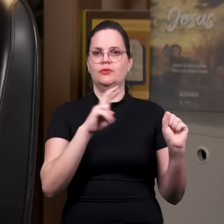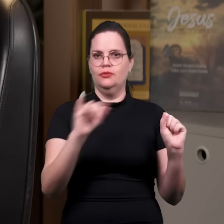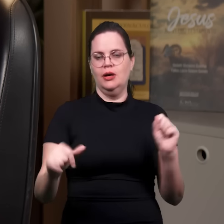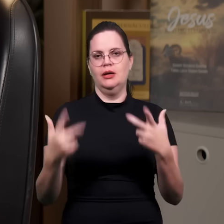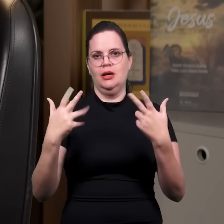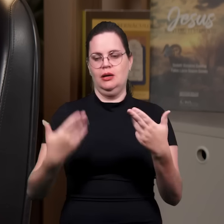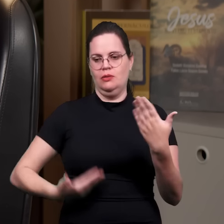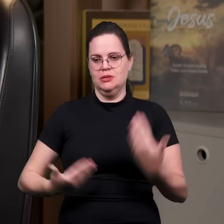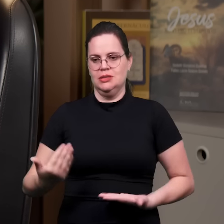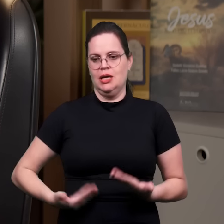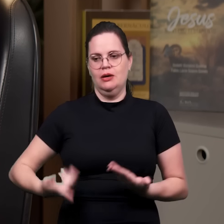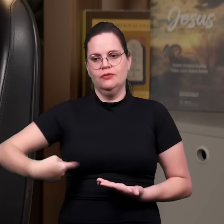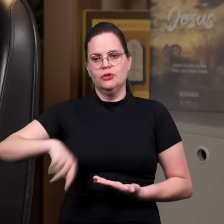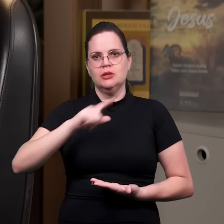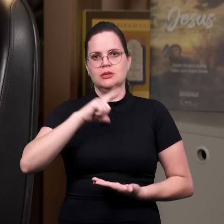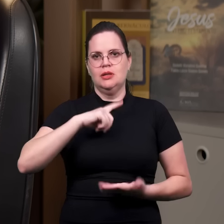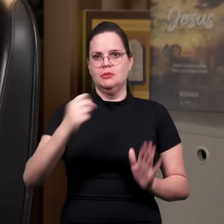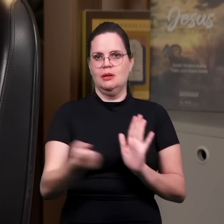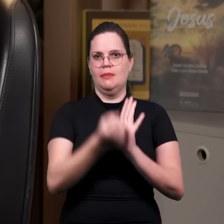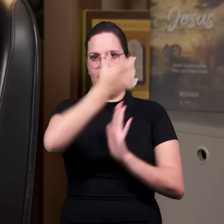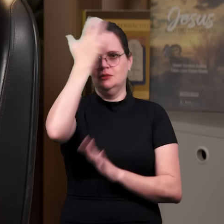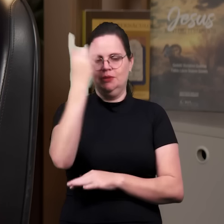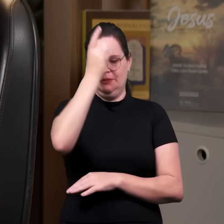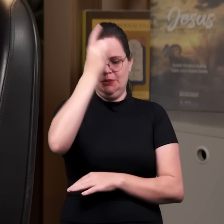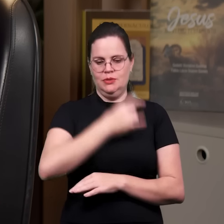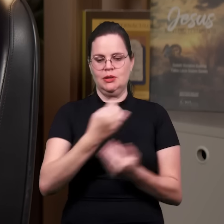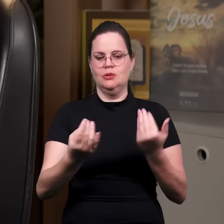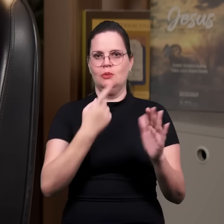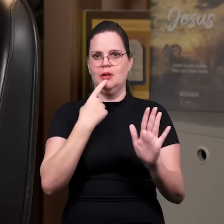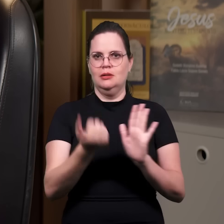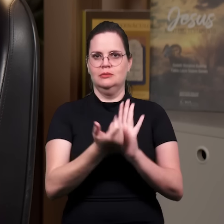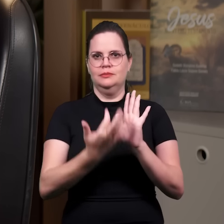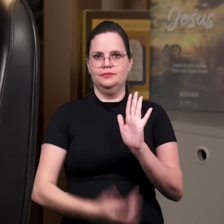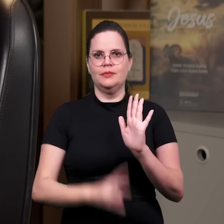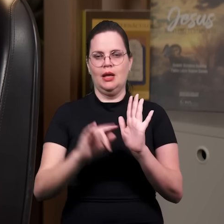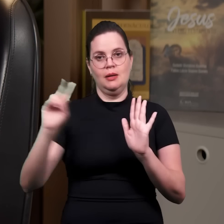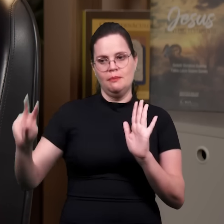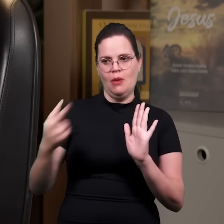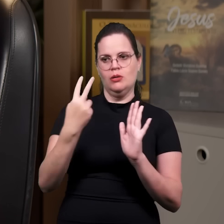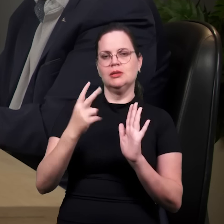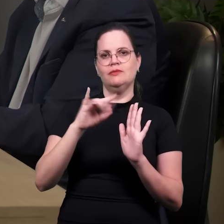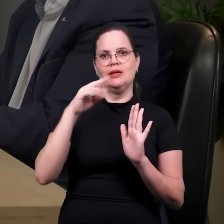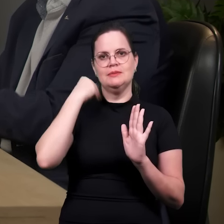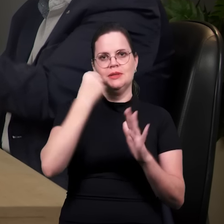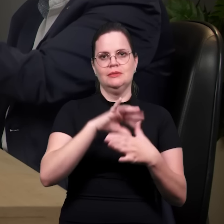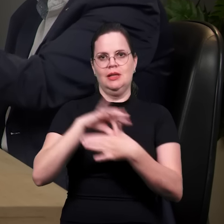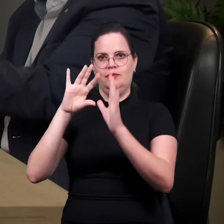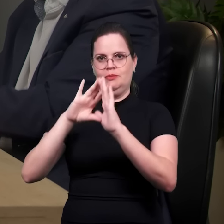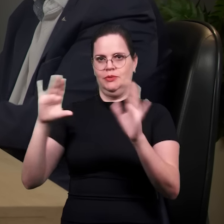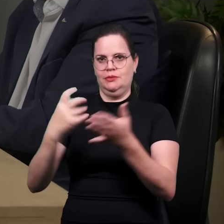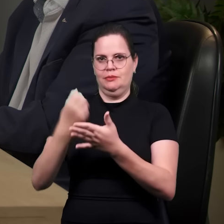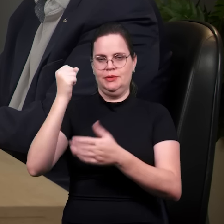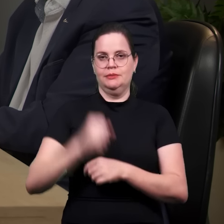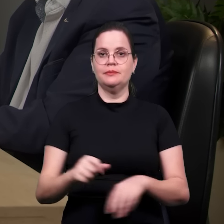o servo, sobre a igreja, é o sinal para aquela igreja que vai ter uma experiência de arrebatamento. E o cordeiro também era